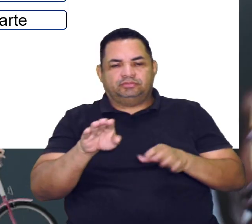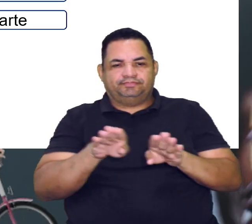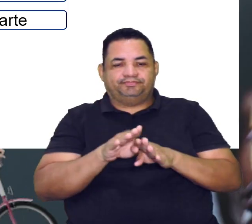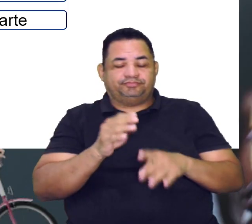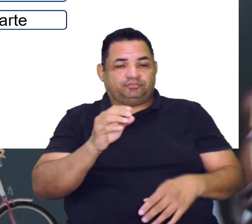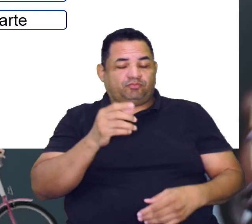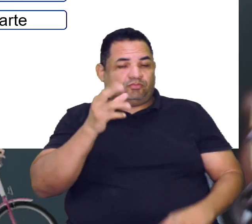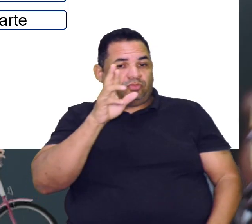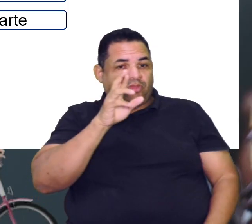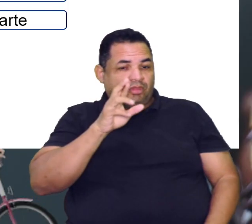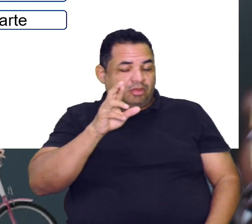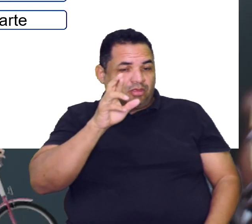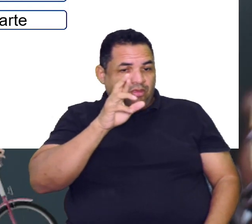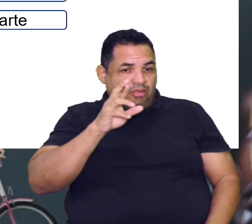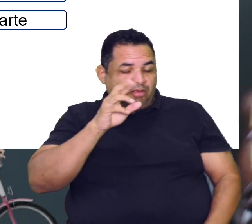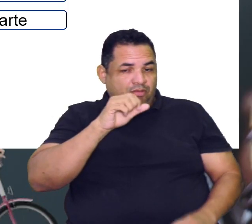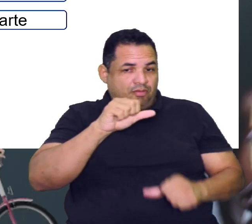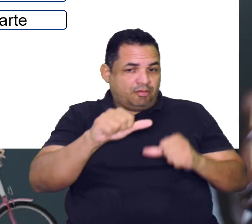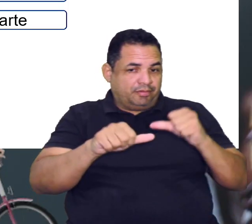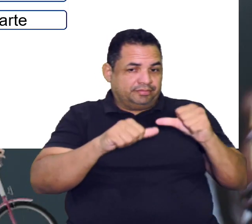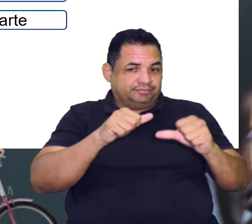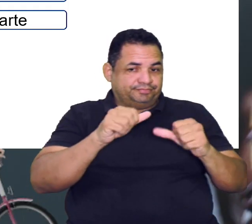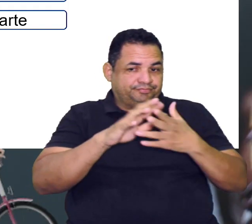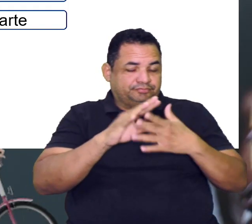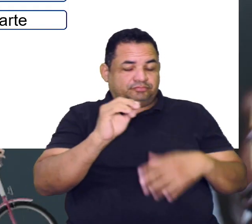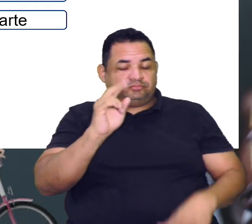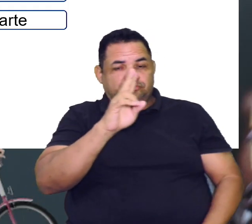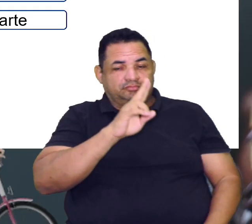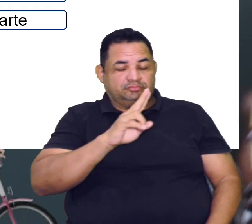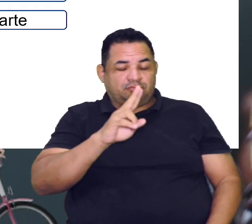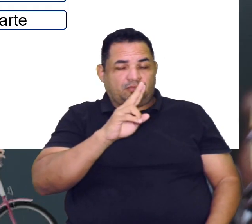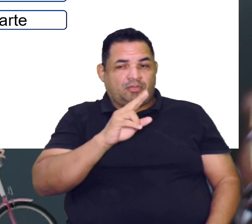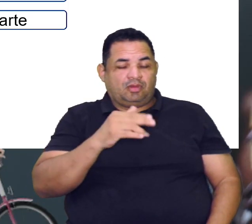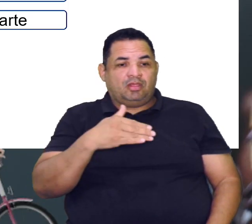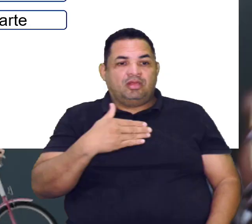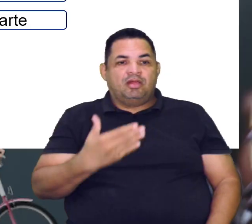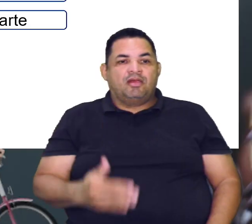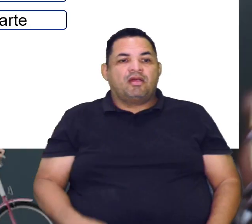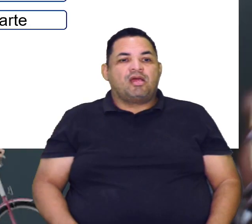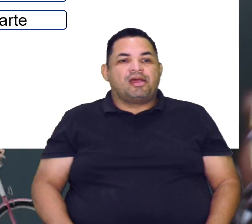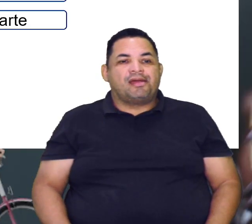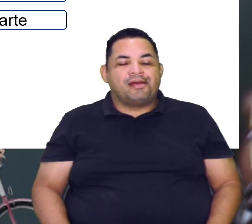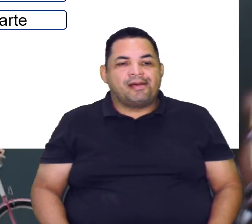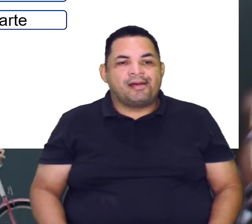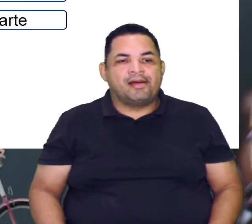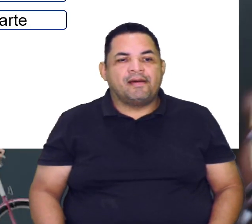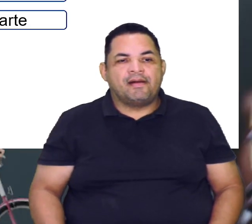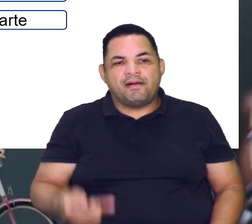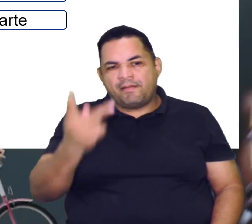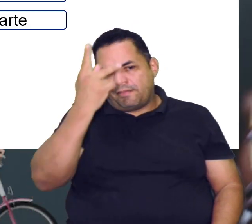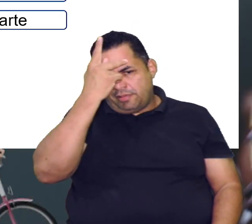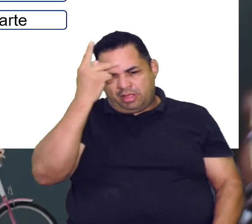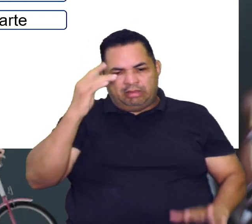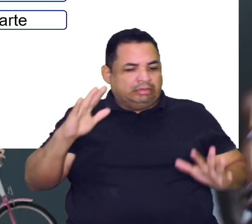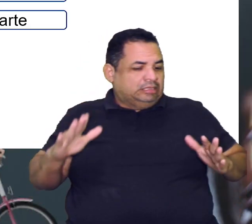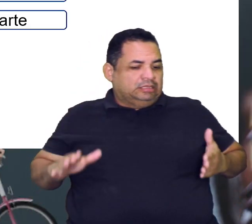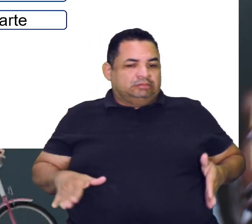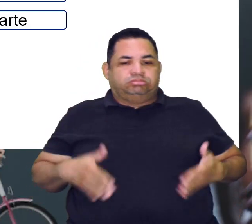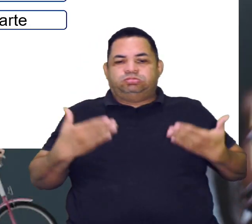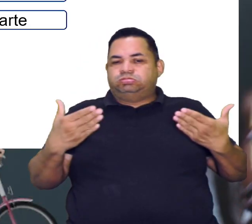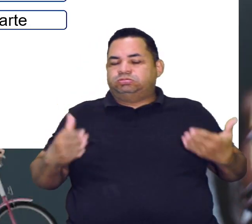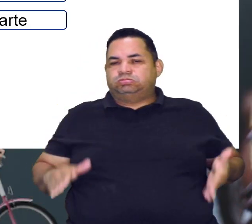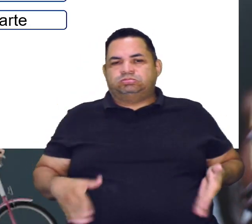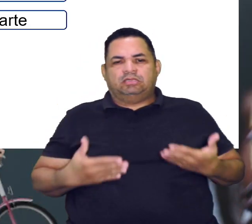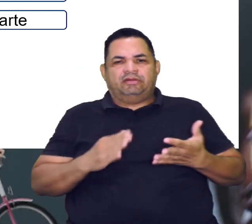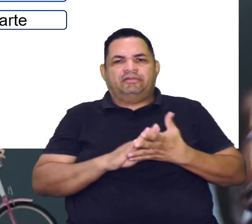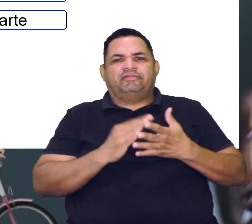aí observar mudanças no consumo. Então, muitas pessoas com consumo muito impulsivo,